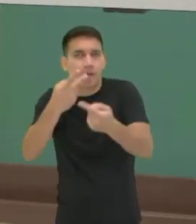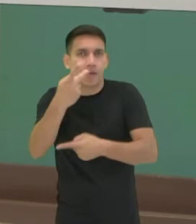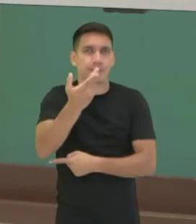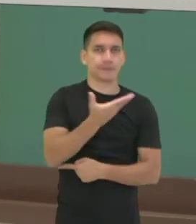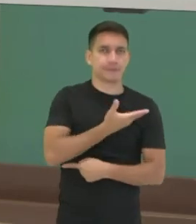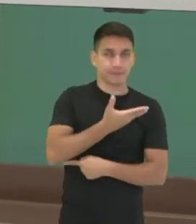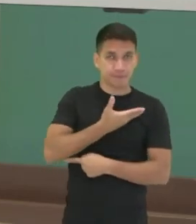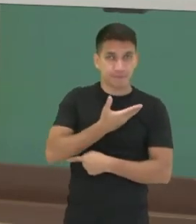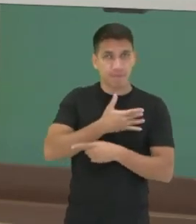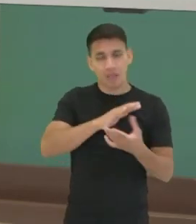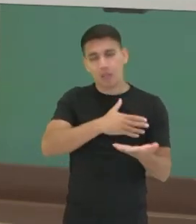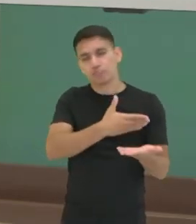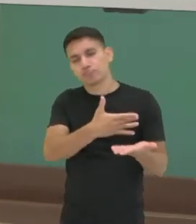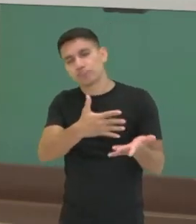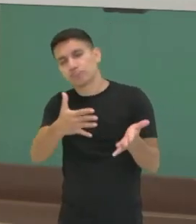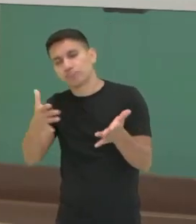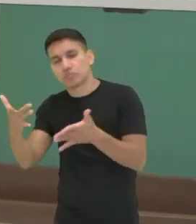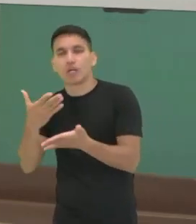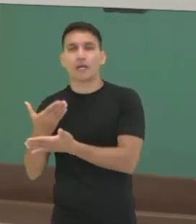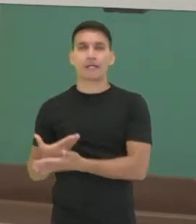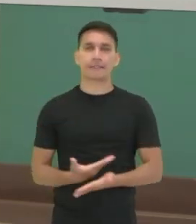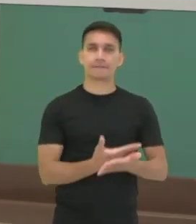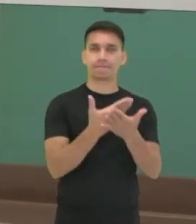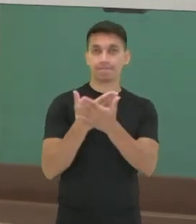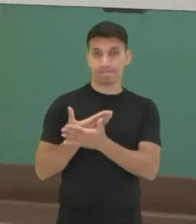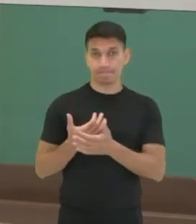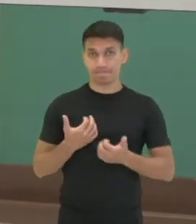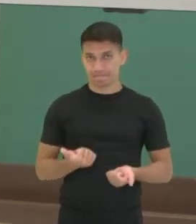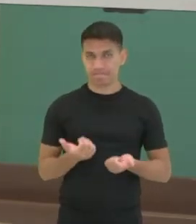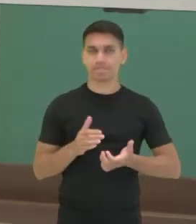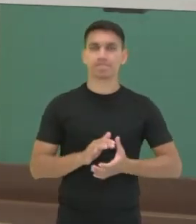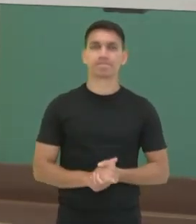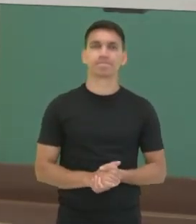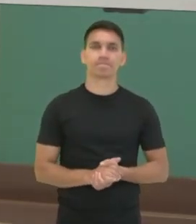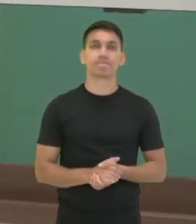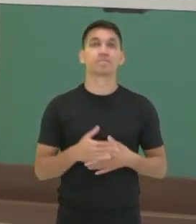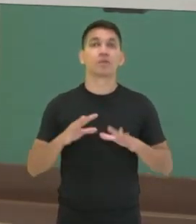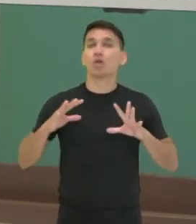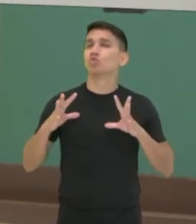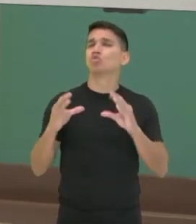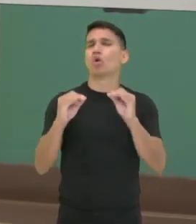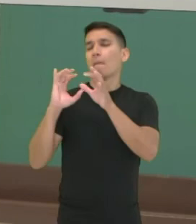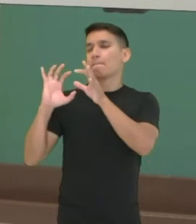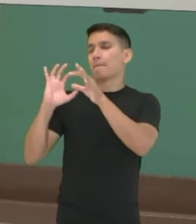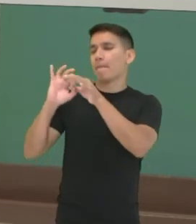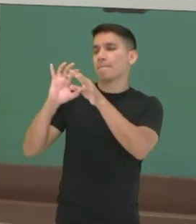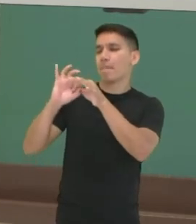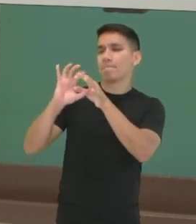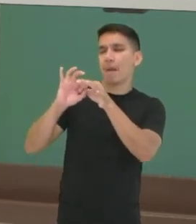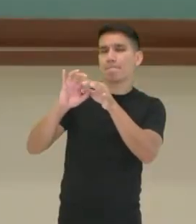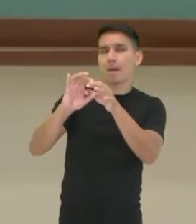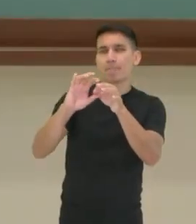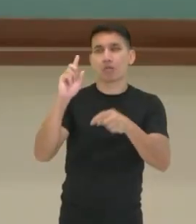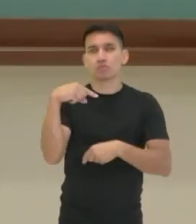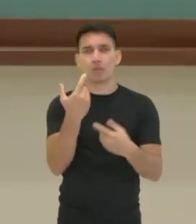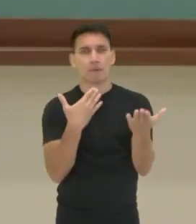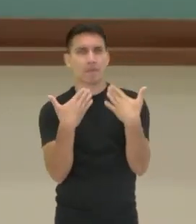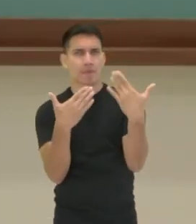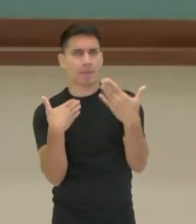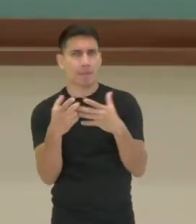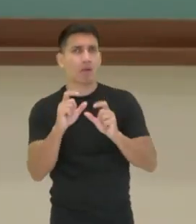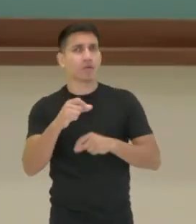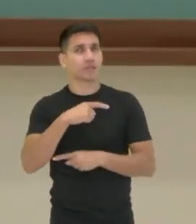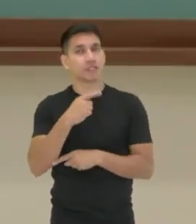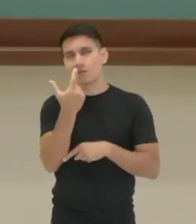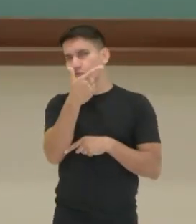turma durante a aula. Bem, e todo esse contexto que nós estamos conversando aqui, ainda tem